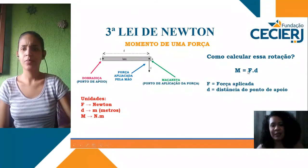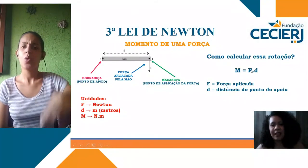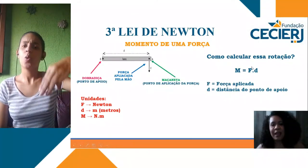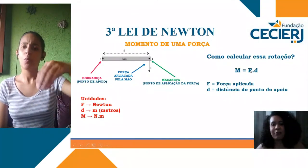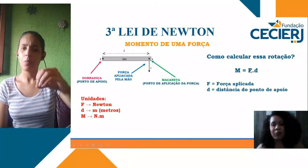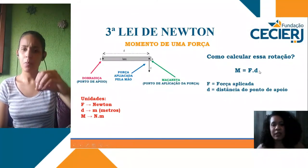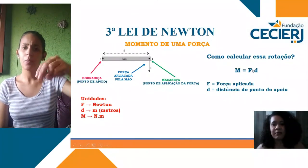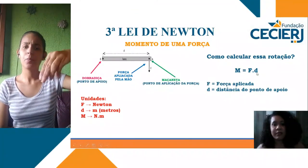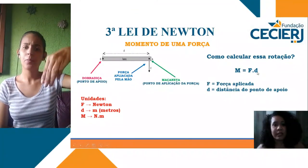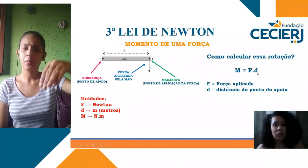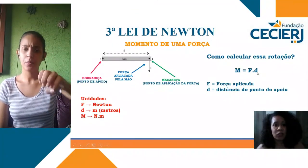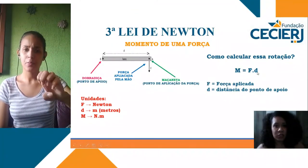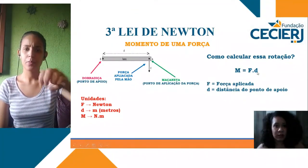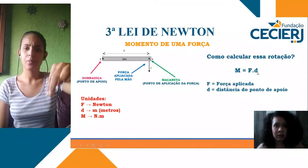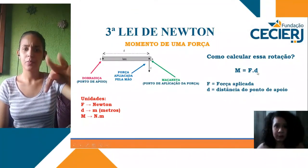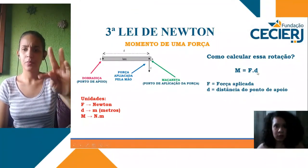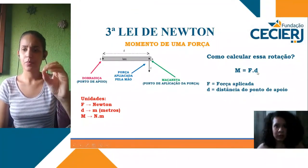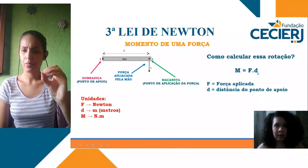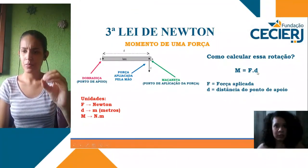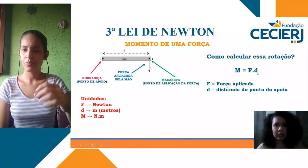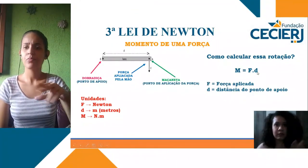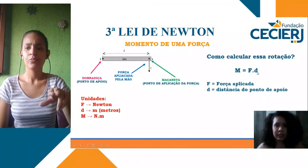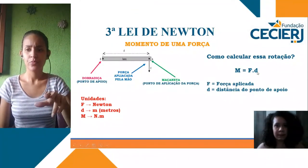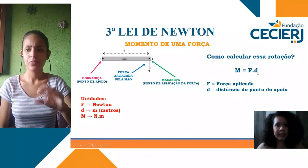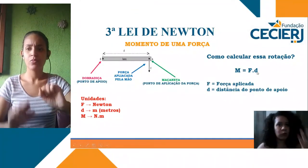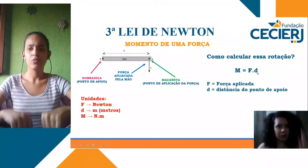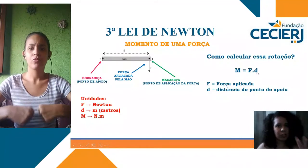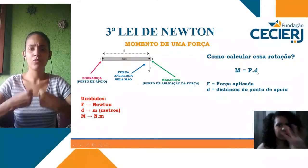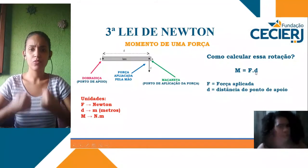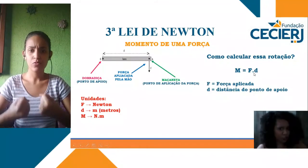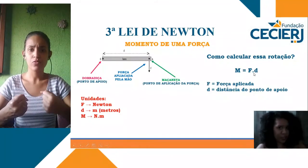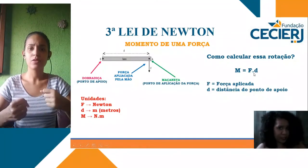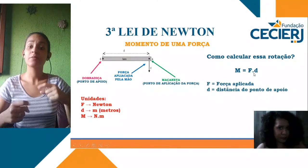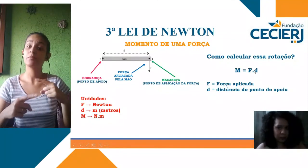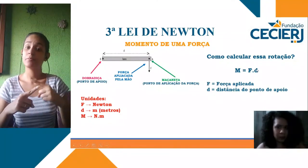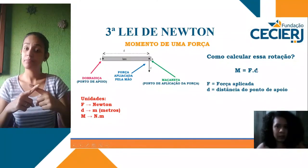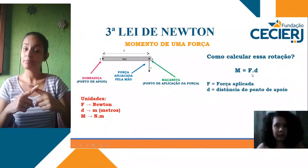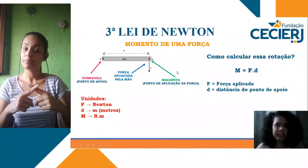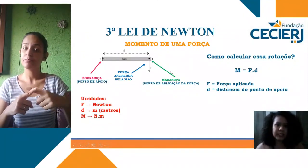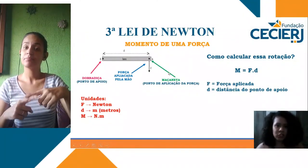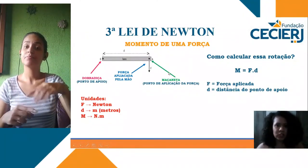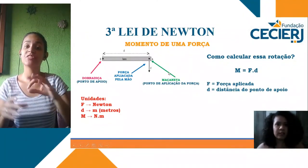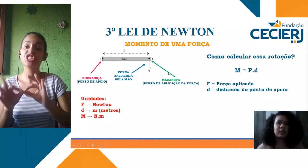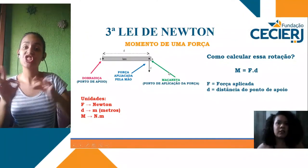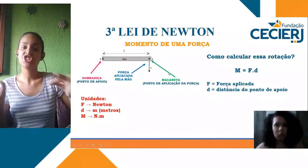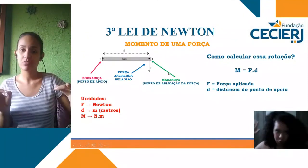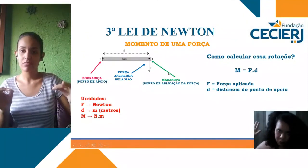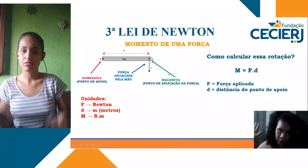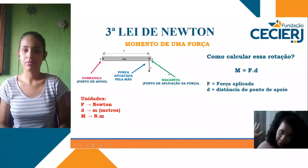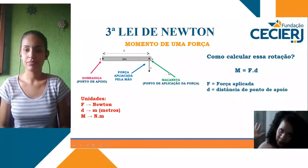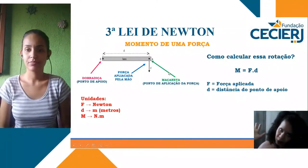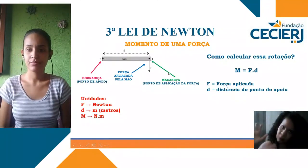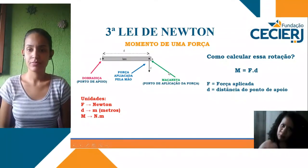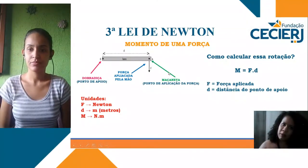momento é força vezes distância. Que força? A força que você aplica no objeto para girar ele, vezes a distância entre onde